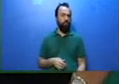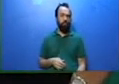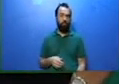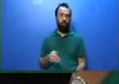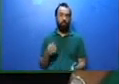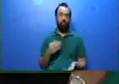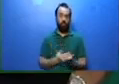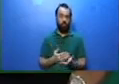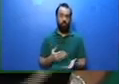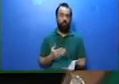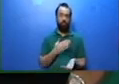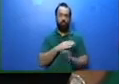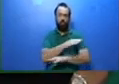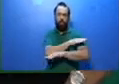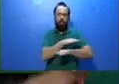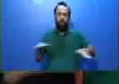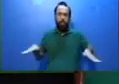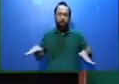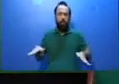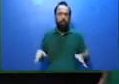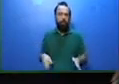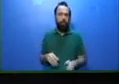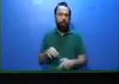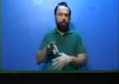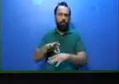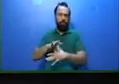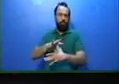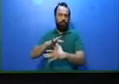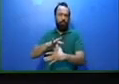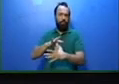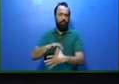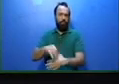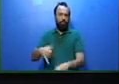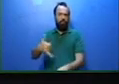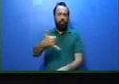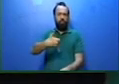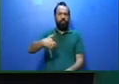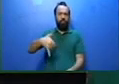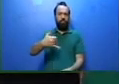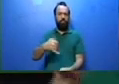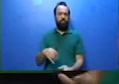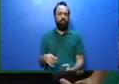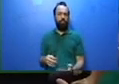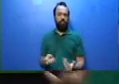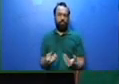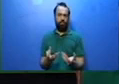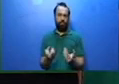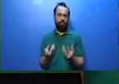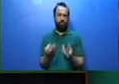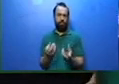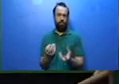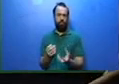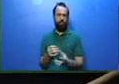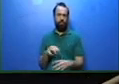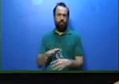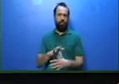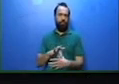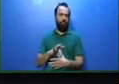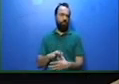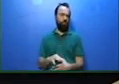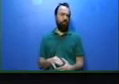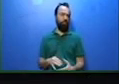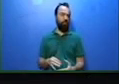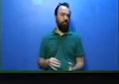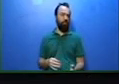Para mim, chega de carnes gordurosas e frituras. Será que ela resolveu ser